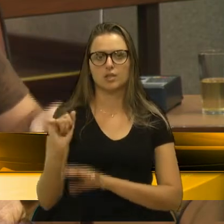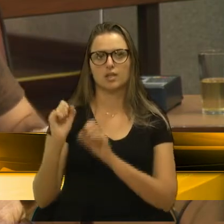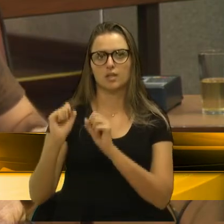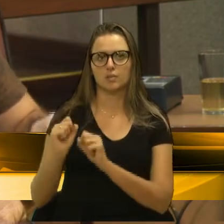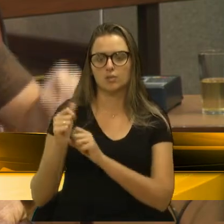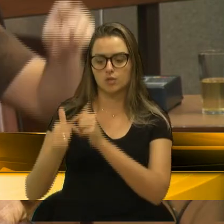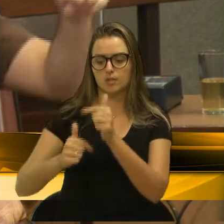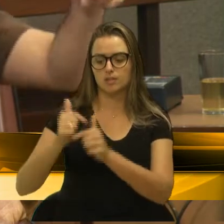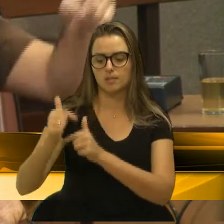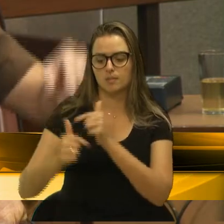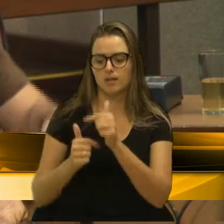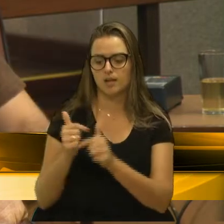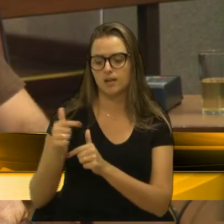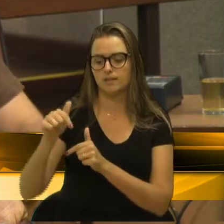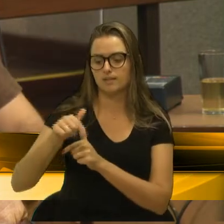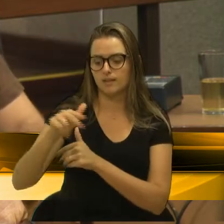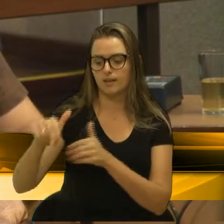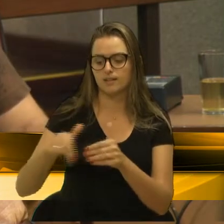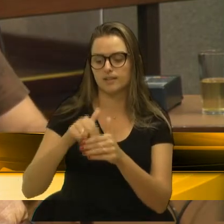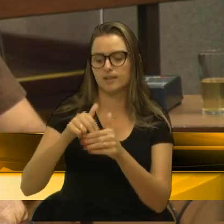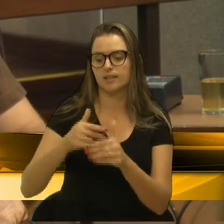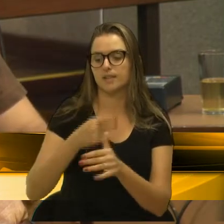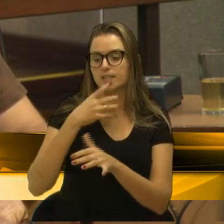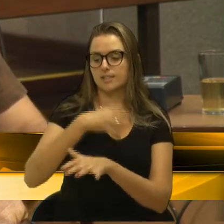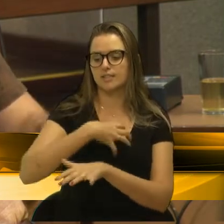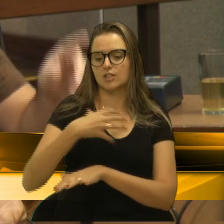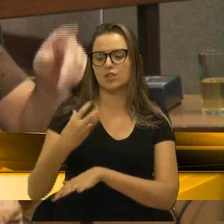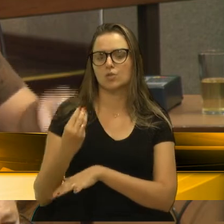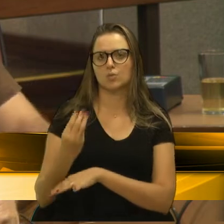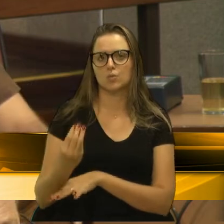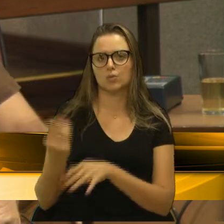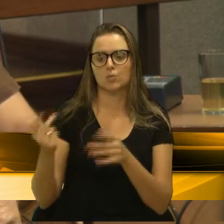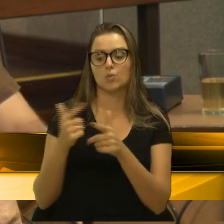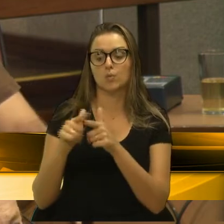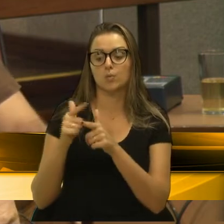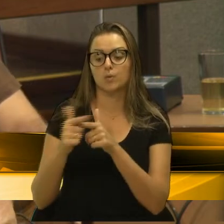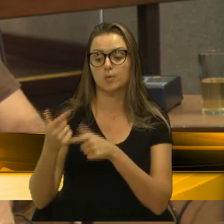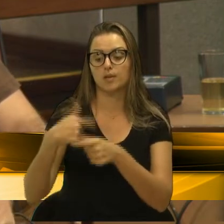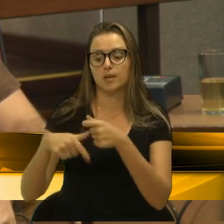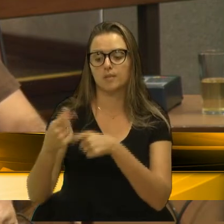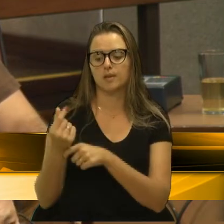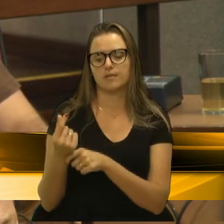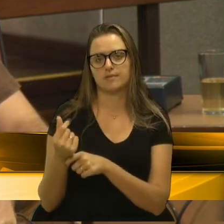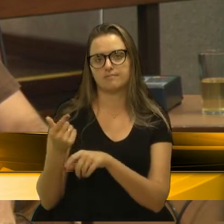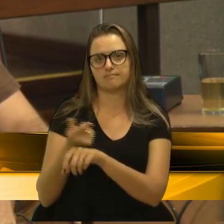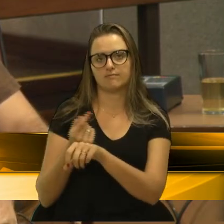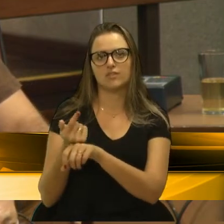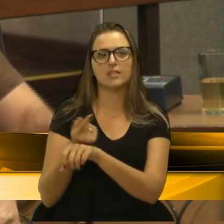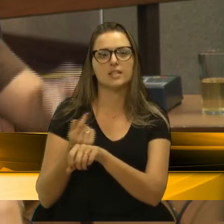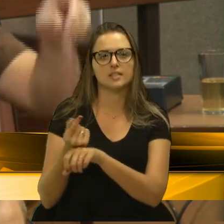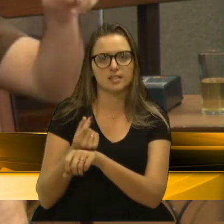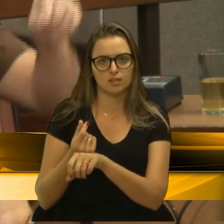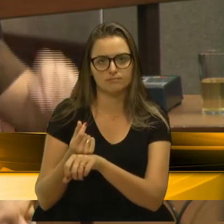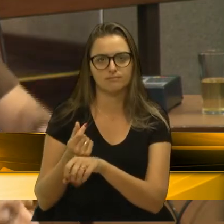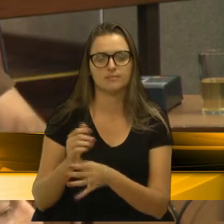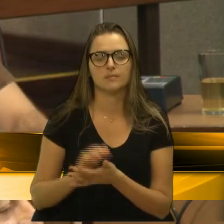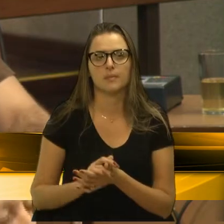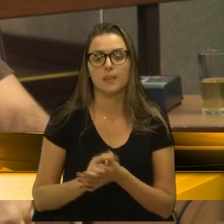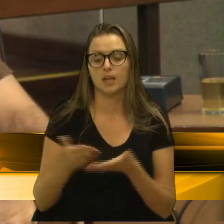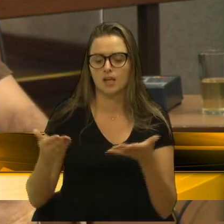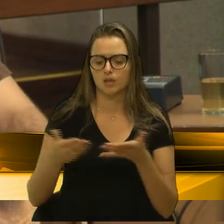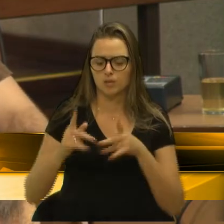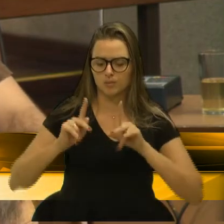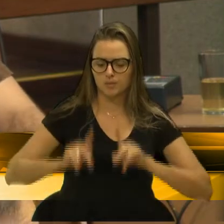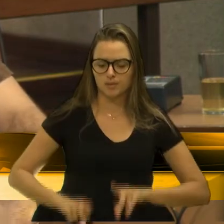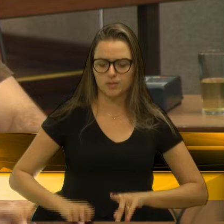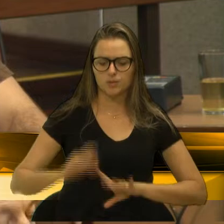nossa cidade, mas está aqui lamentando da tribuna a situação financeira da companhia. Agora, uma pessoa que era cargo